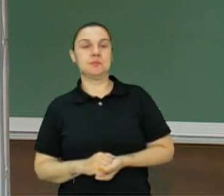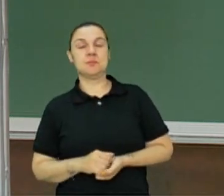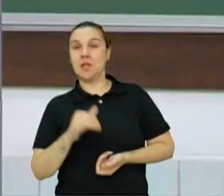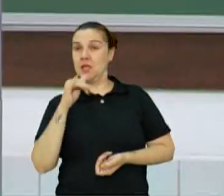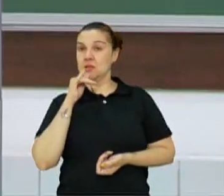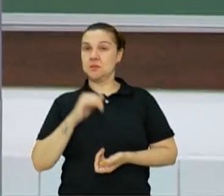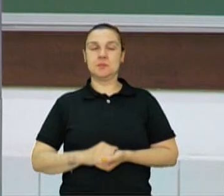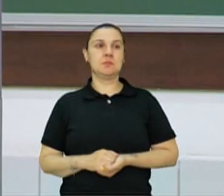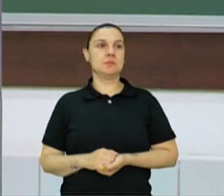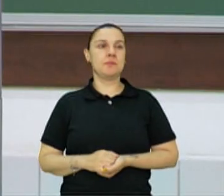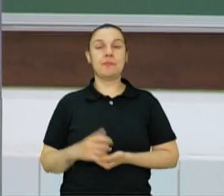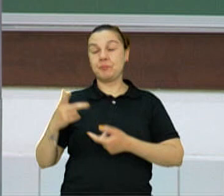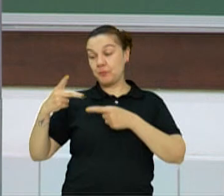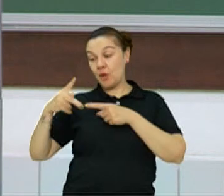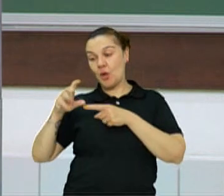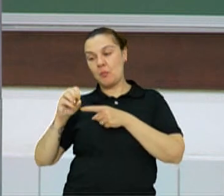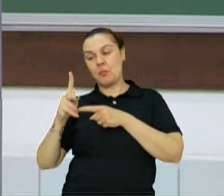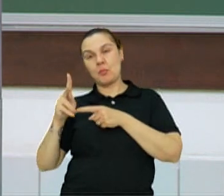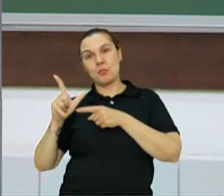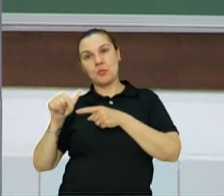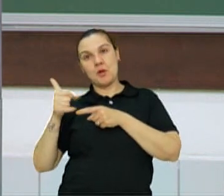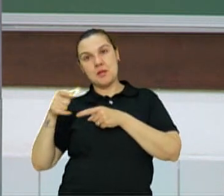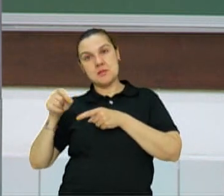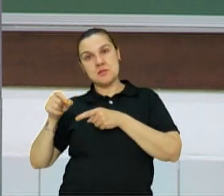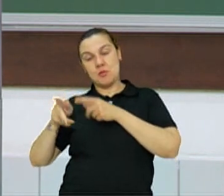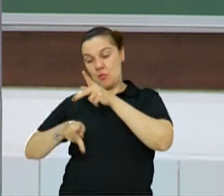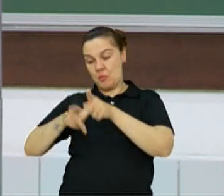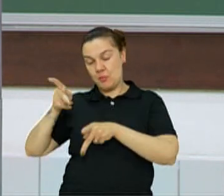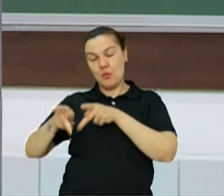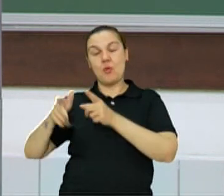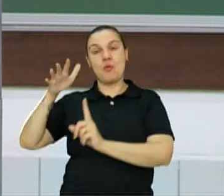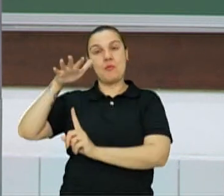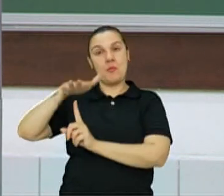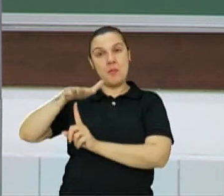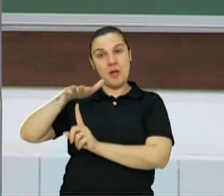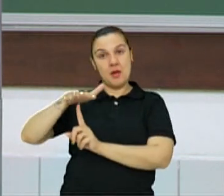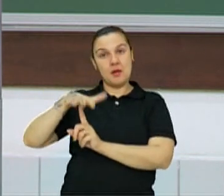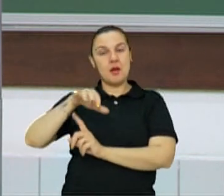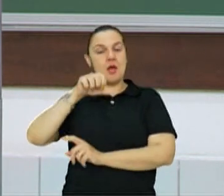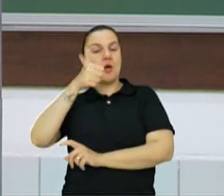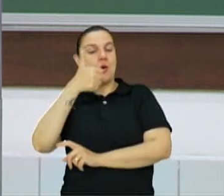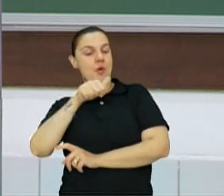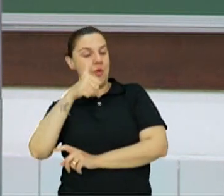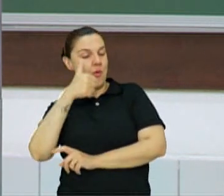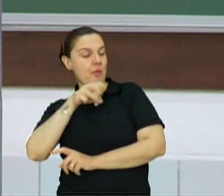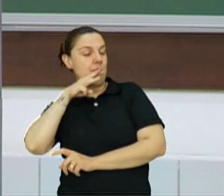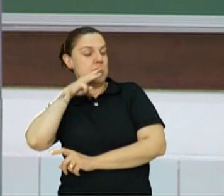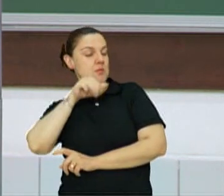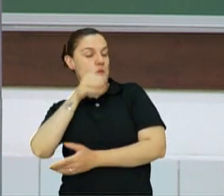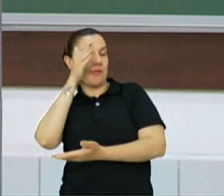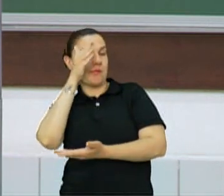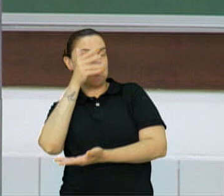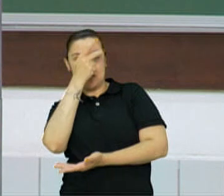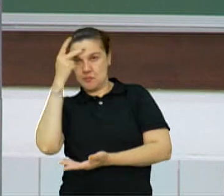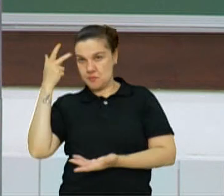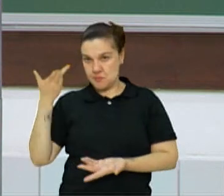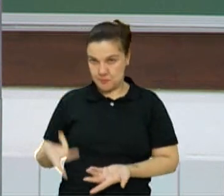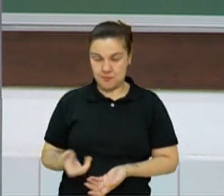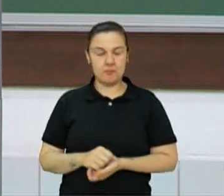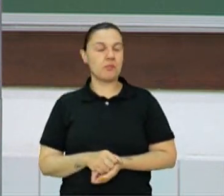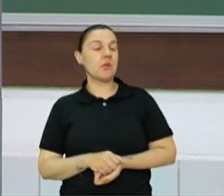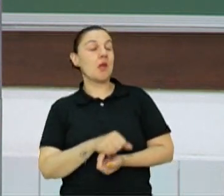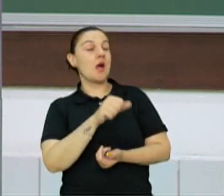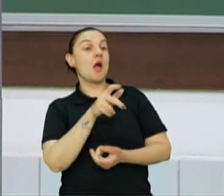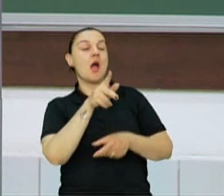Por exemplo, a população do Paraná é de cerca de 11 milhões e meio de pessoas.